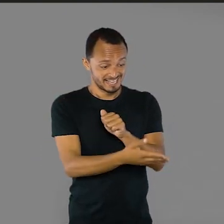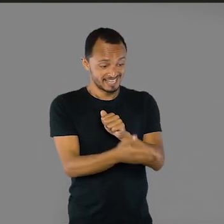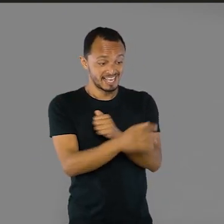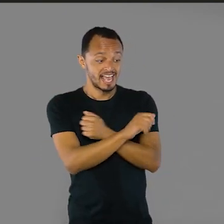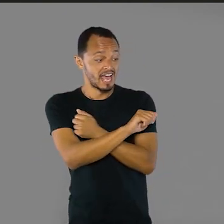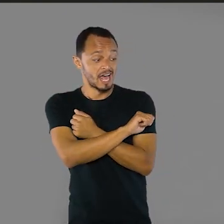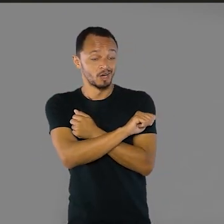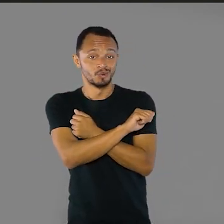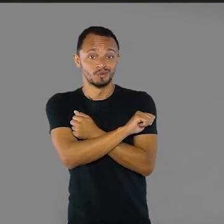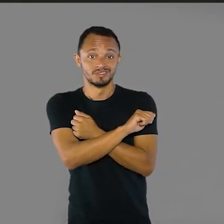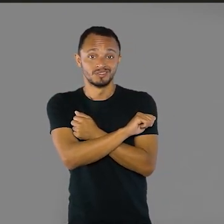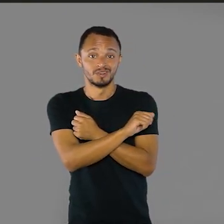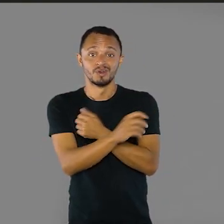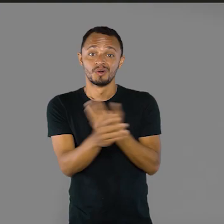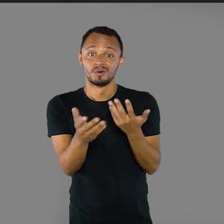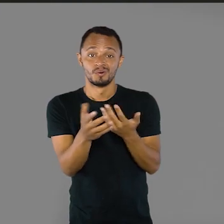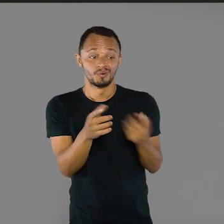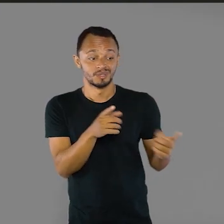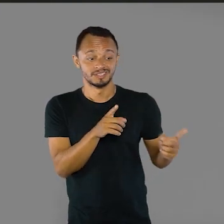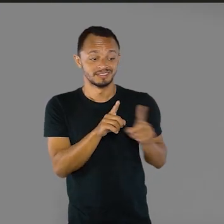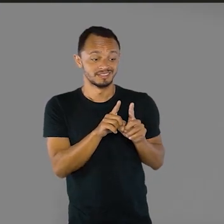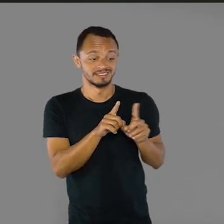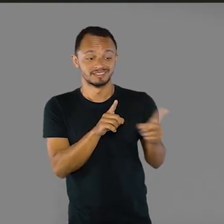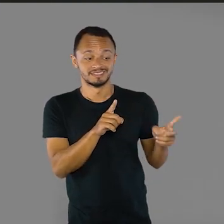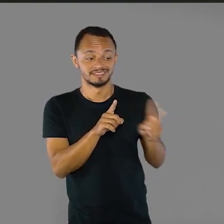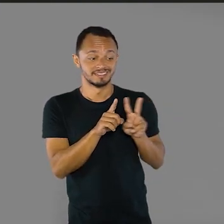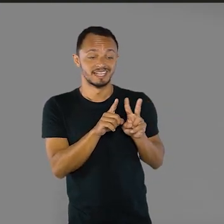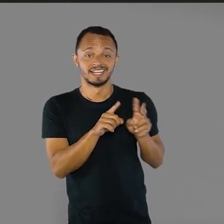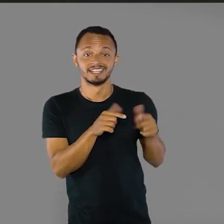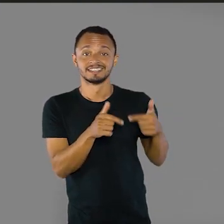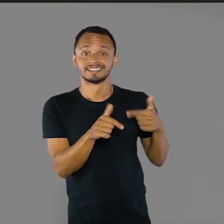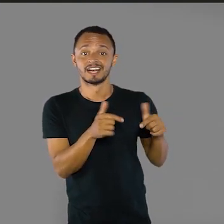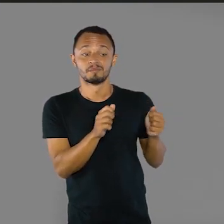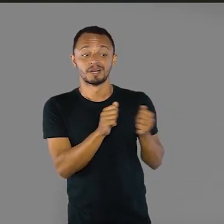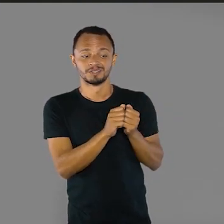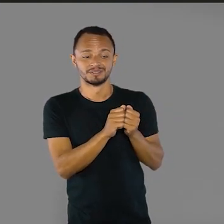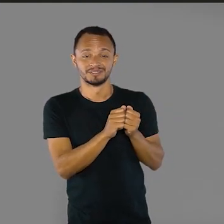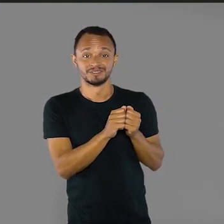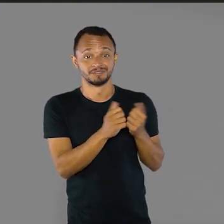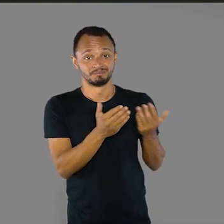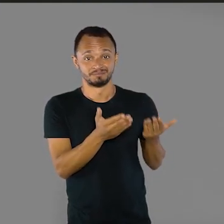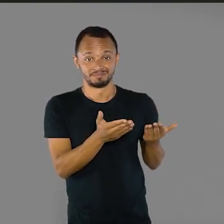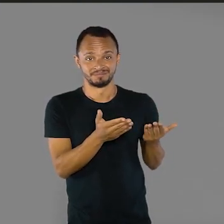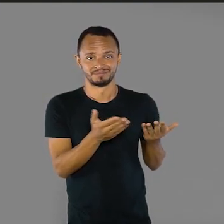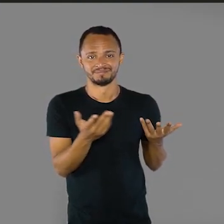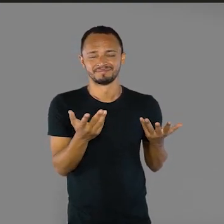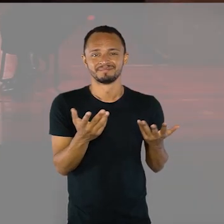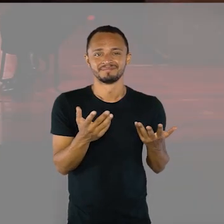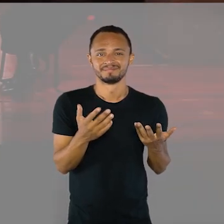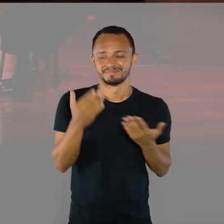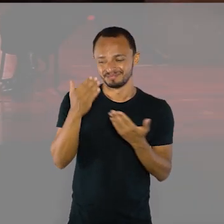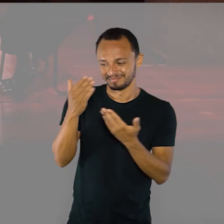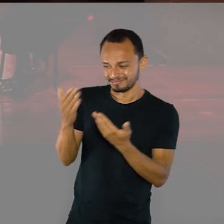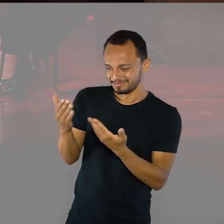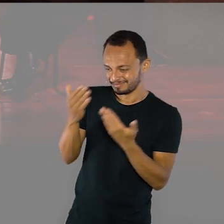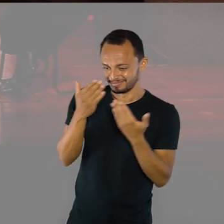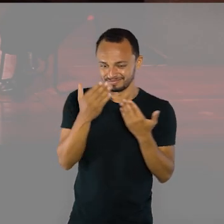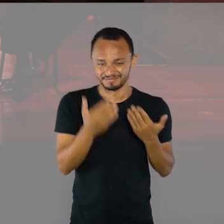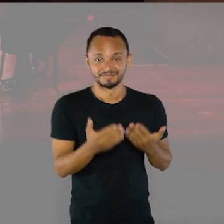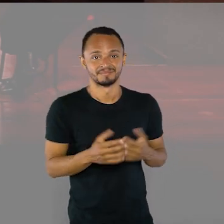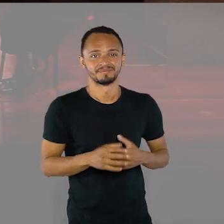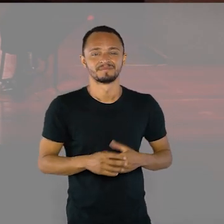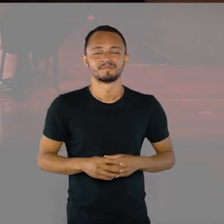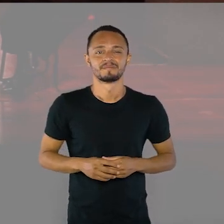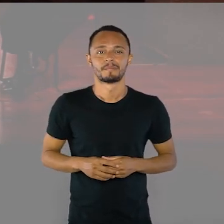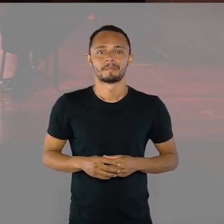que eu vejo que eles são meus colegas, né? Então, eu desejo a você o que eu tive com eles. Fazer minha fala de